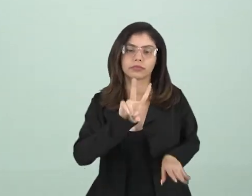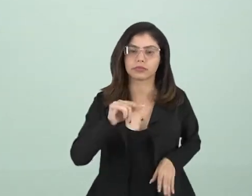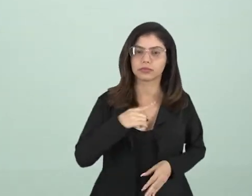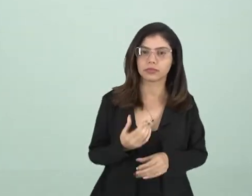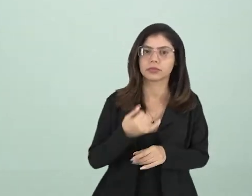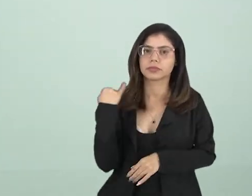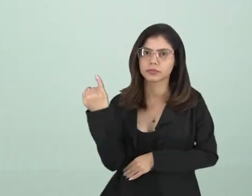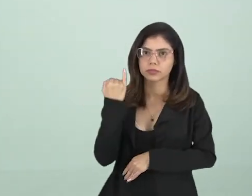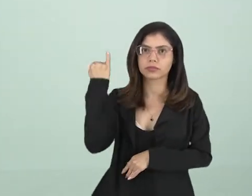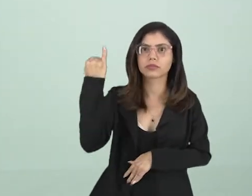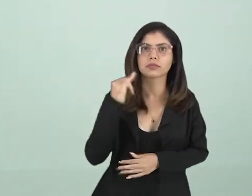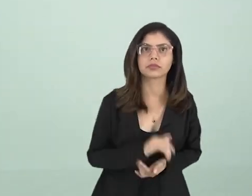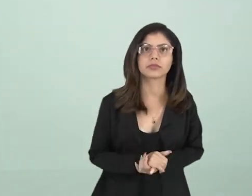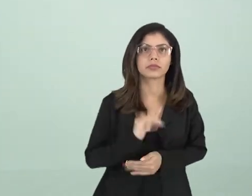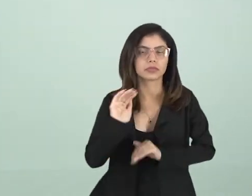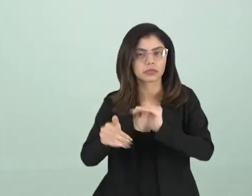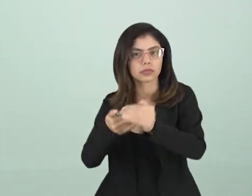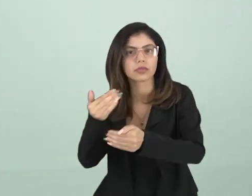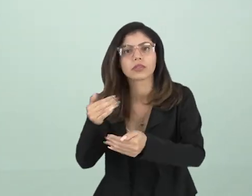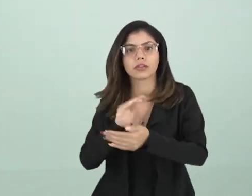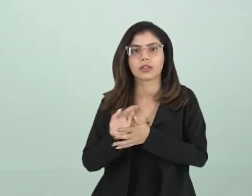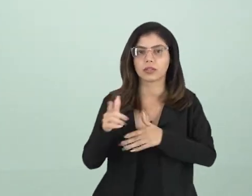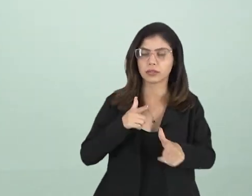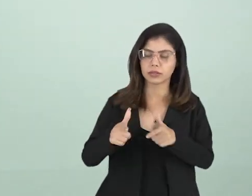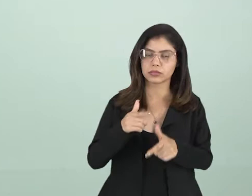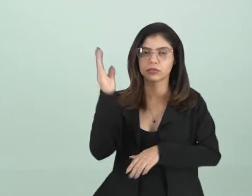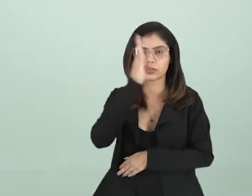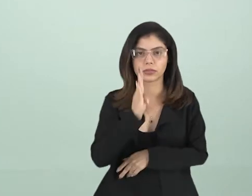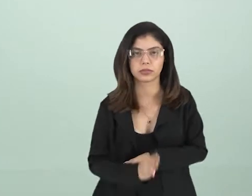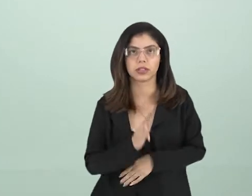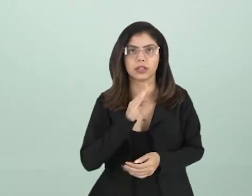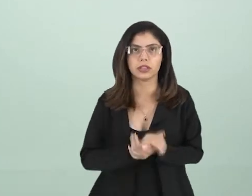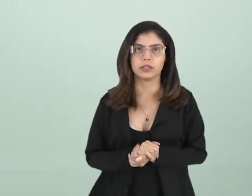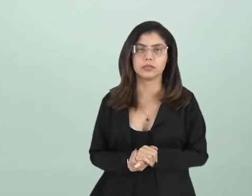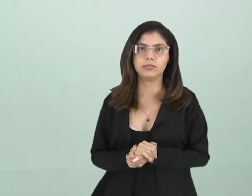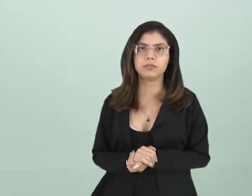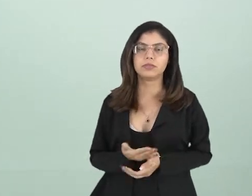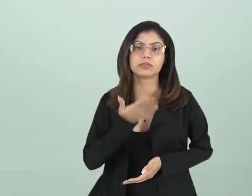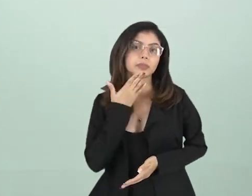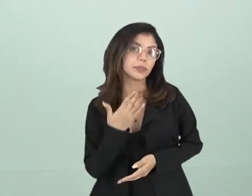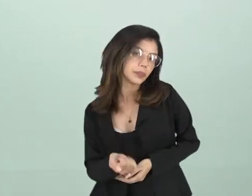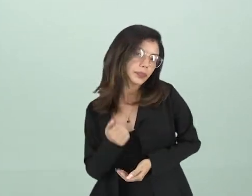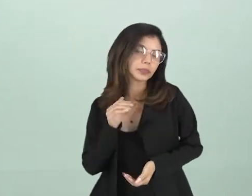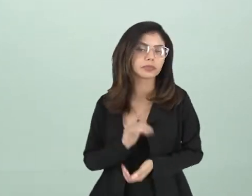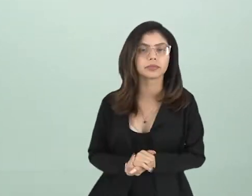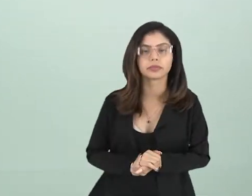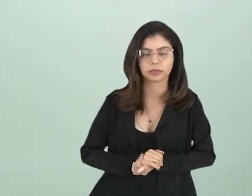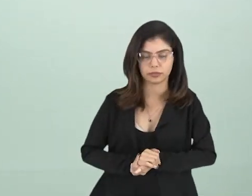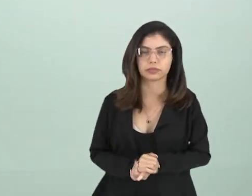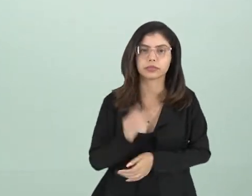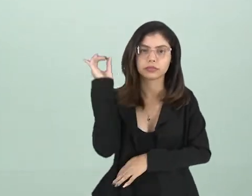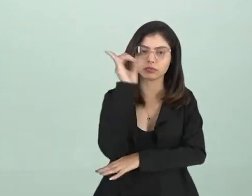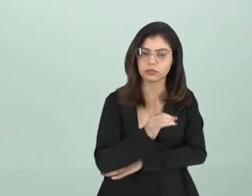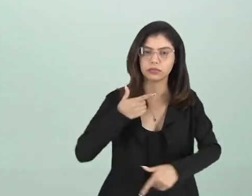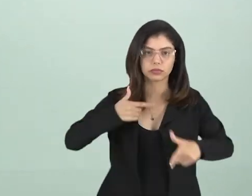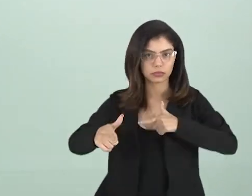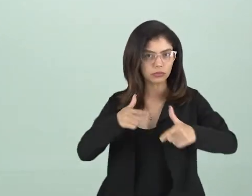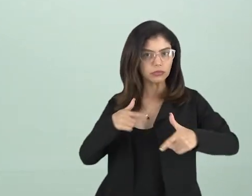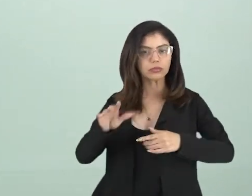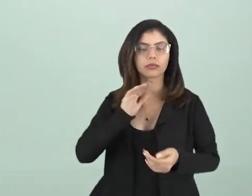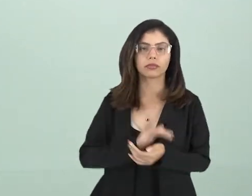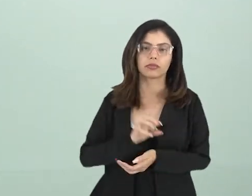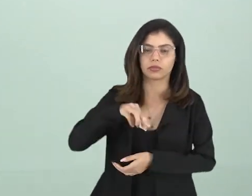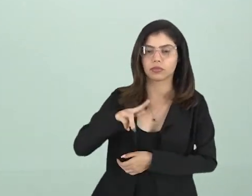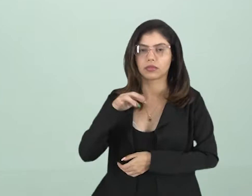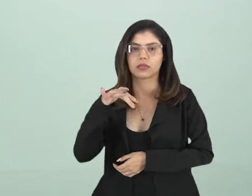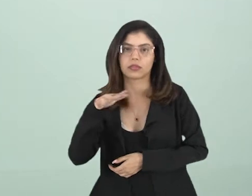muito importantes, para o desenvolvimento do trabalhismo no Brasil, para a consolidação, dos direitos do trabalho, do Ministério